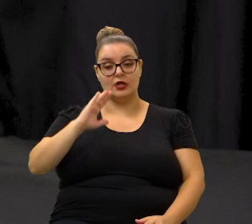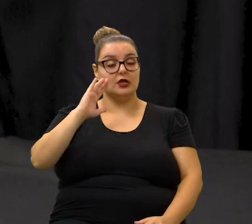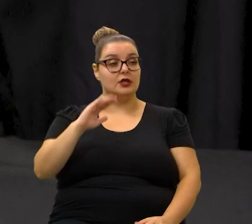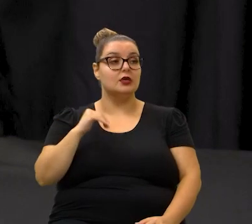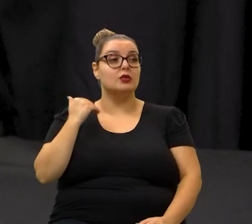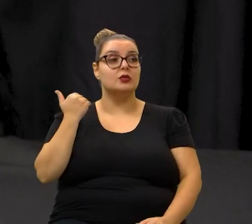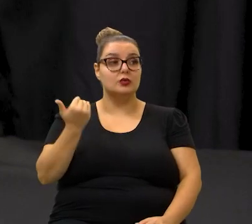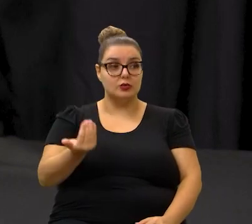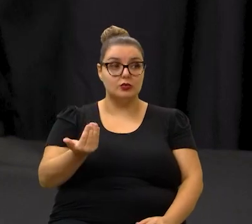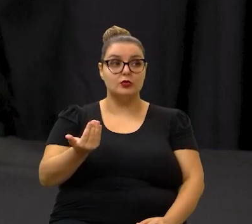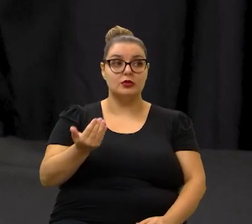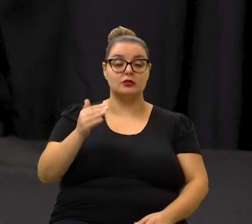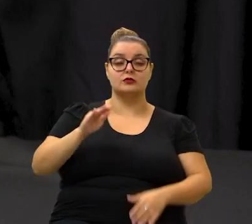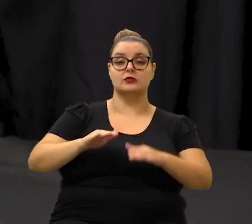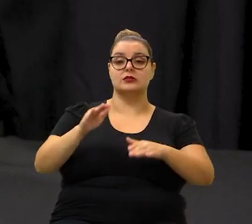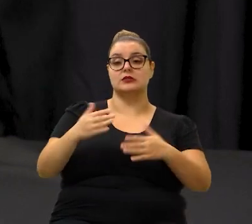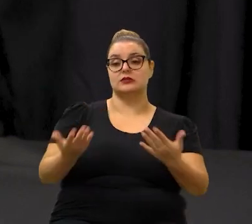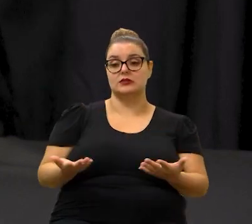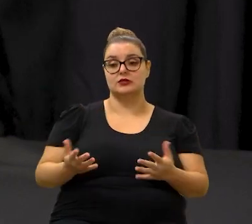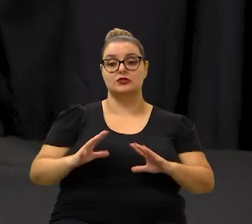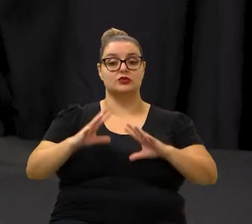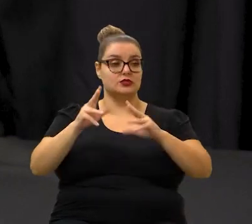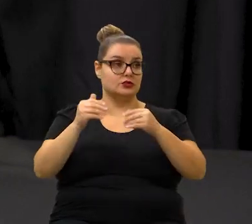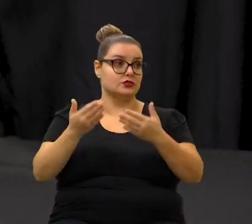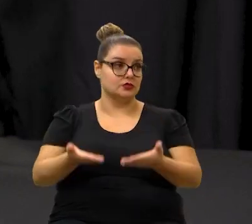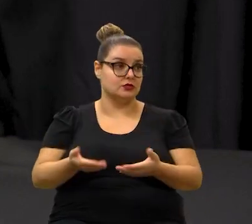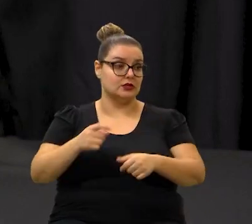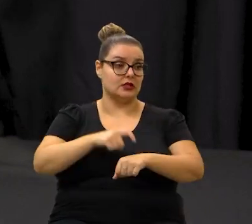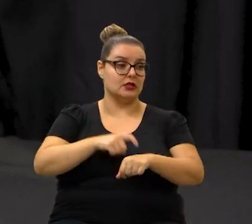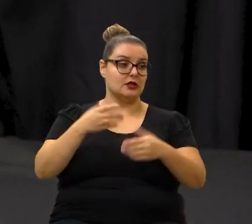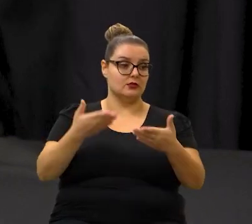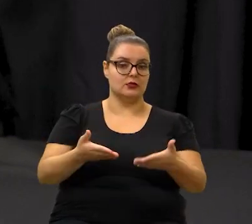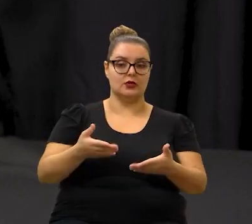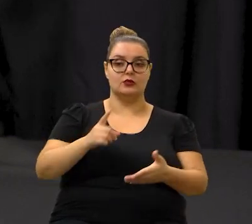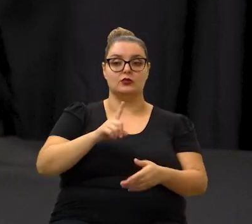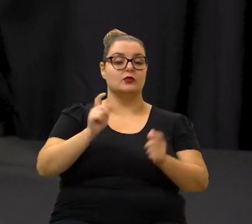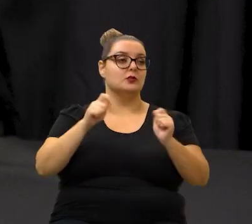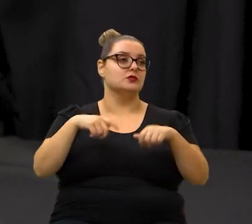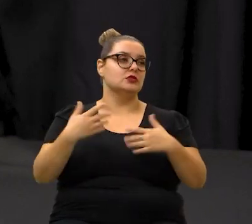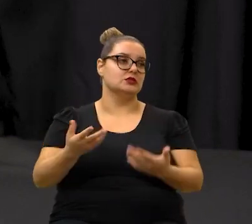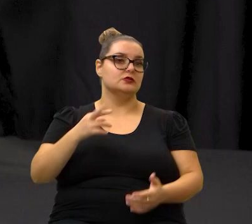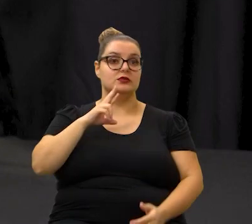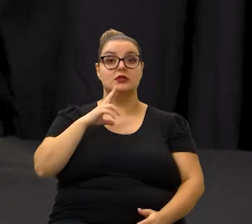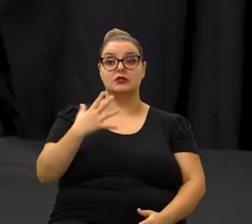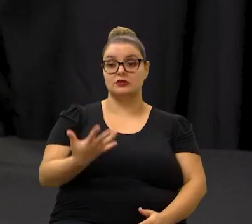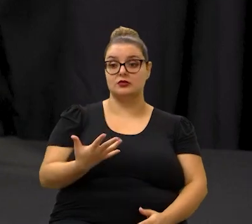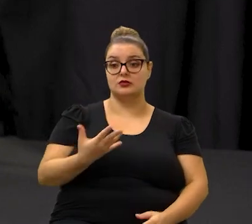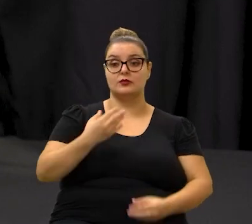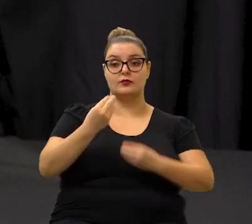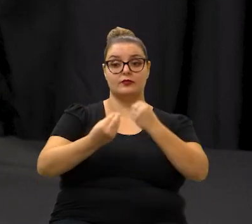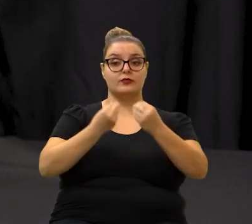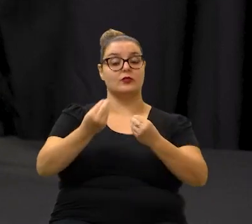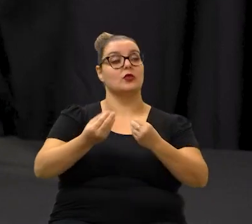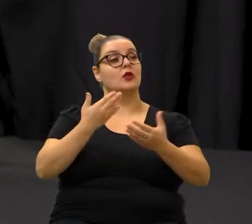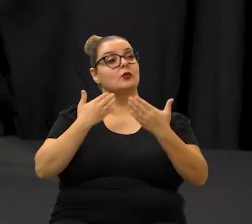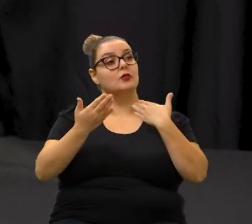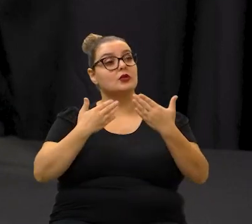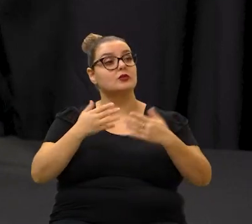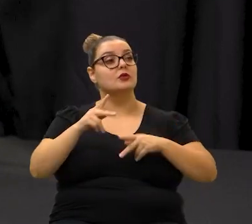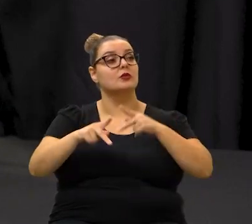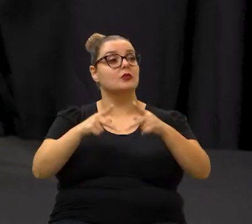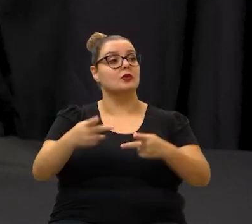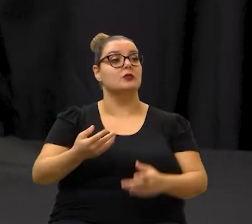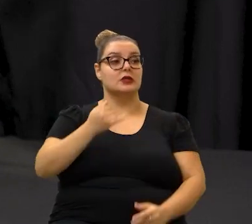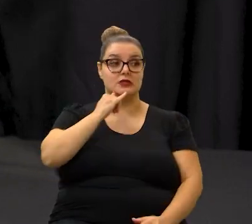quando muitas vezes apesar de tudo isso naquele momento não é possível resolver como que tem que dialogar com a